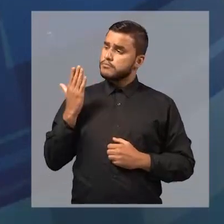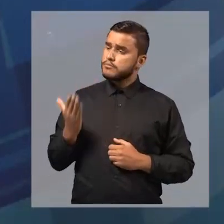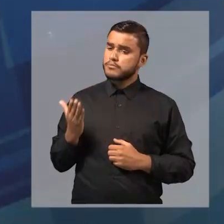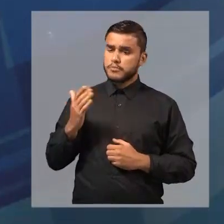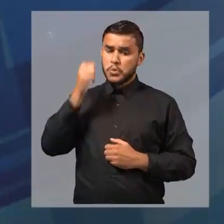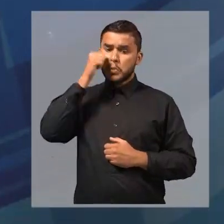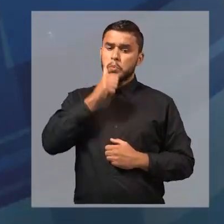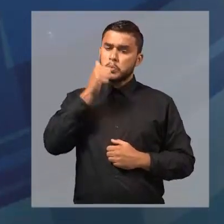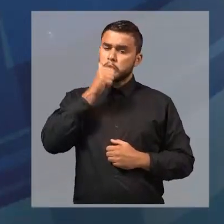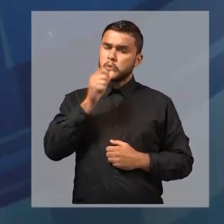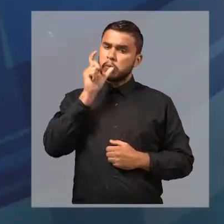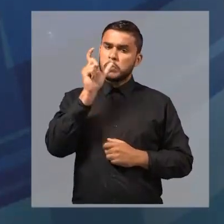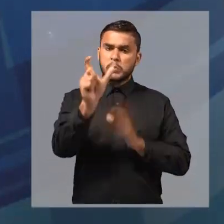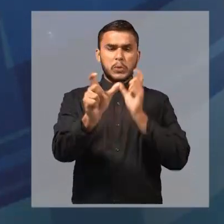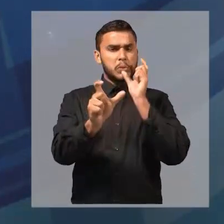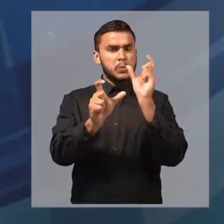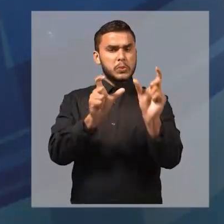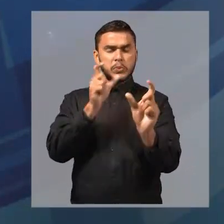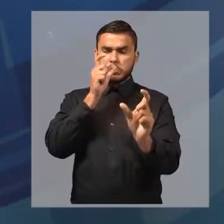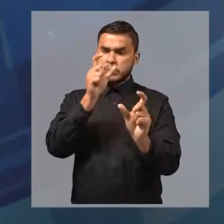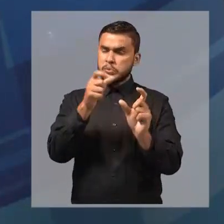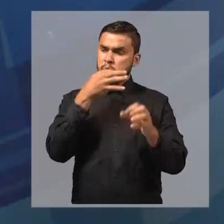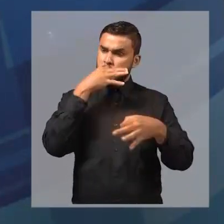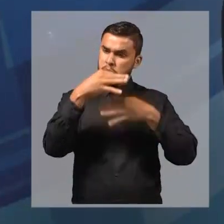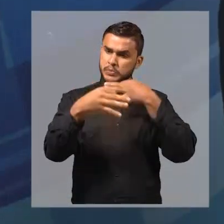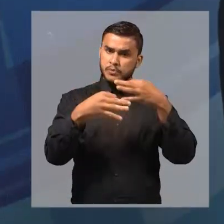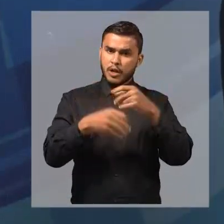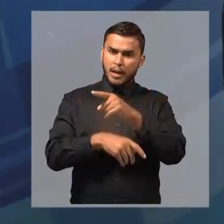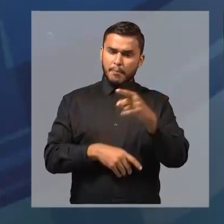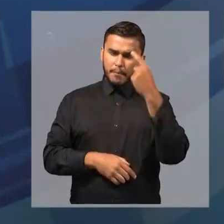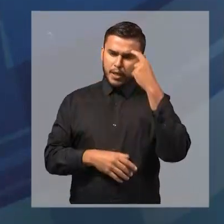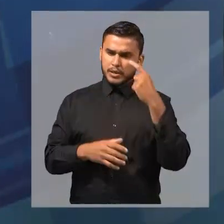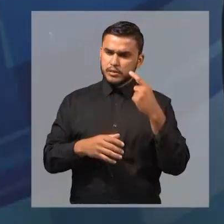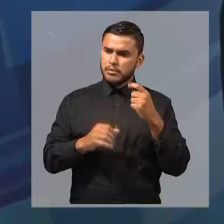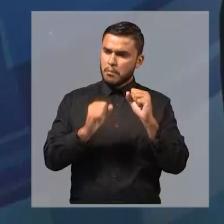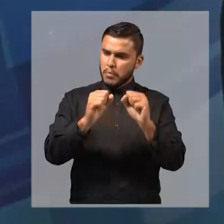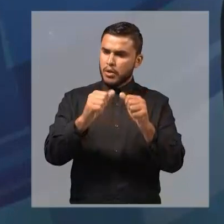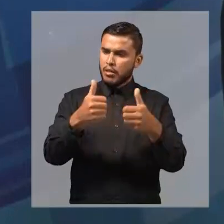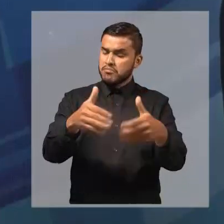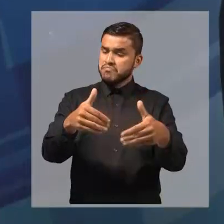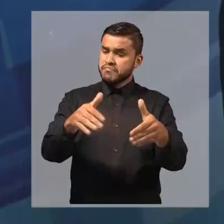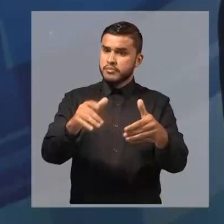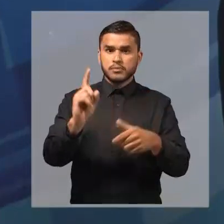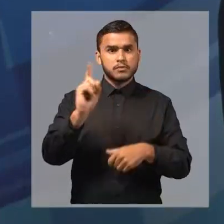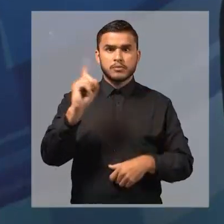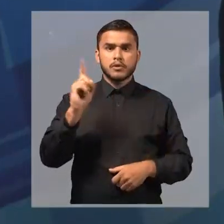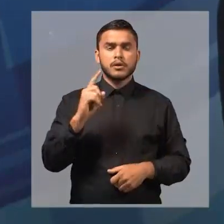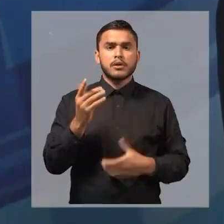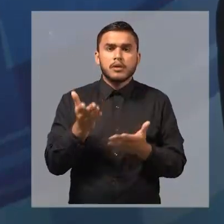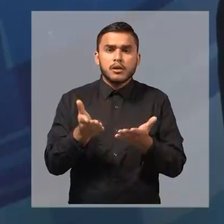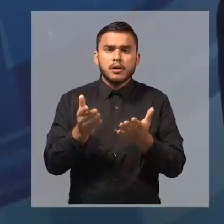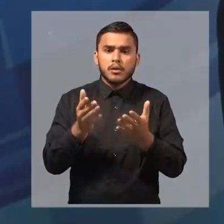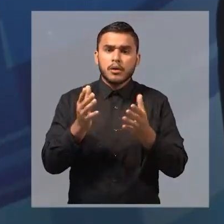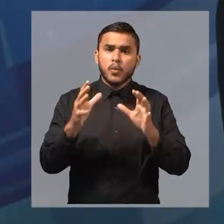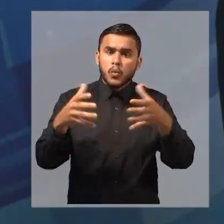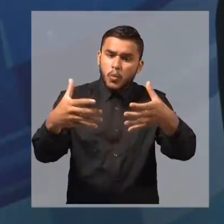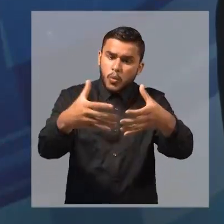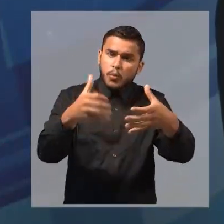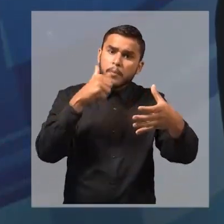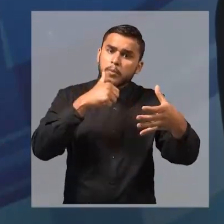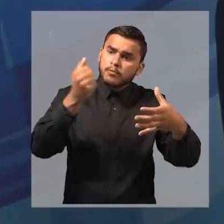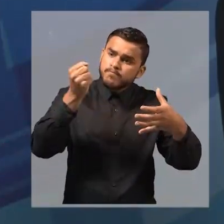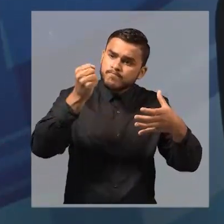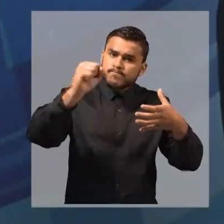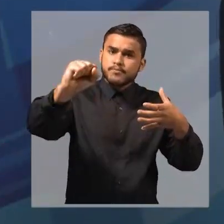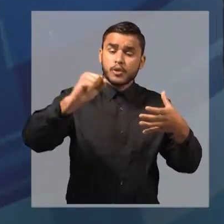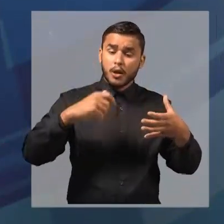da mulher, ela está sendo tratada de uma forma, né, pelo próprio poder, pelos poderes de uma maneira geral, e o